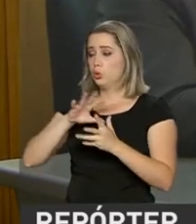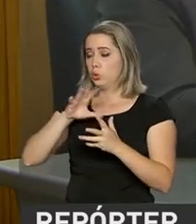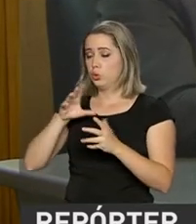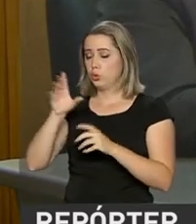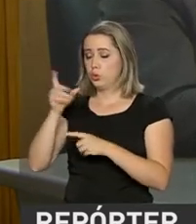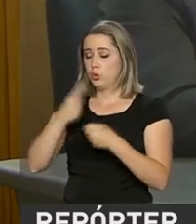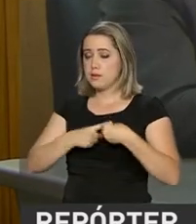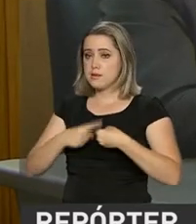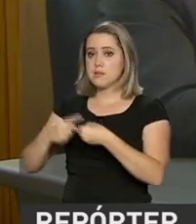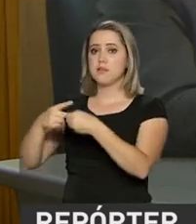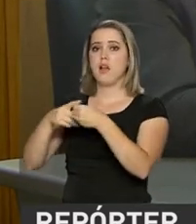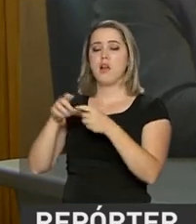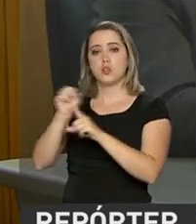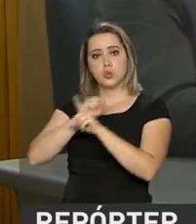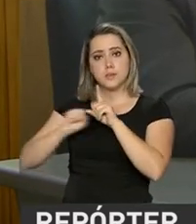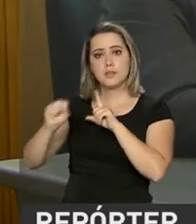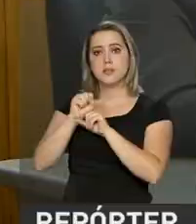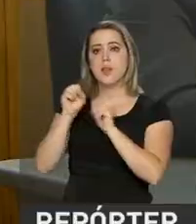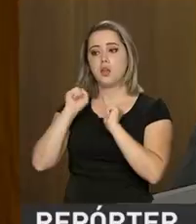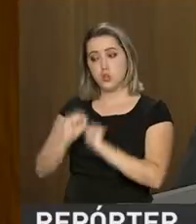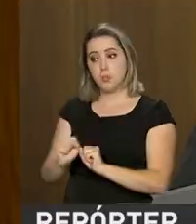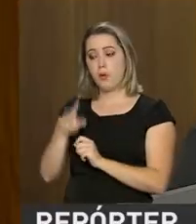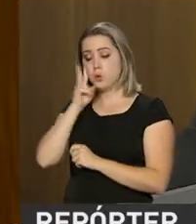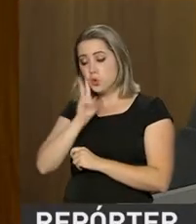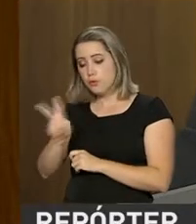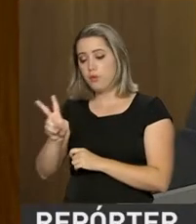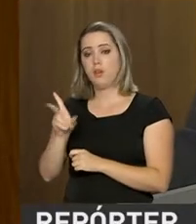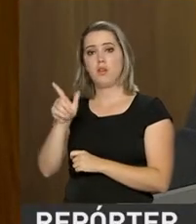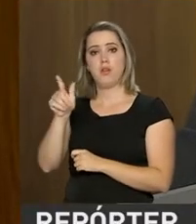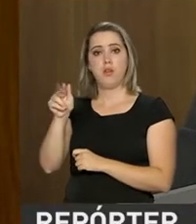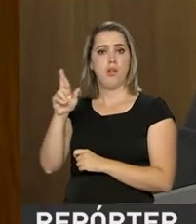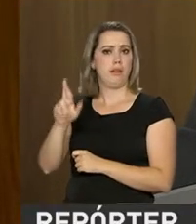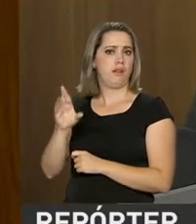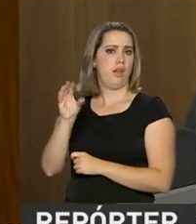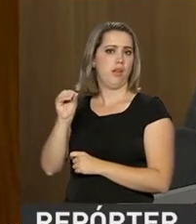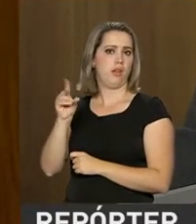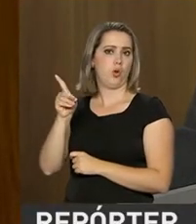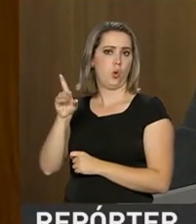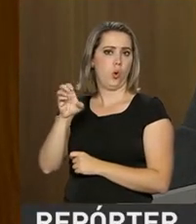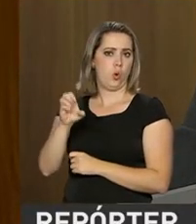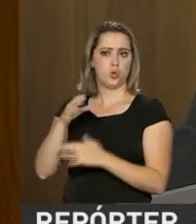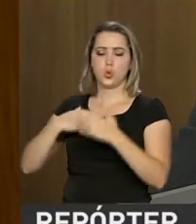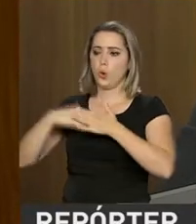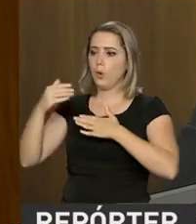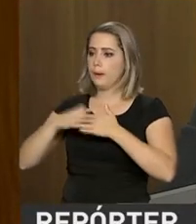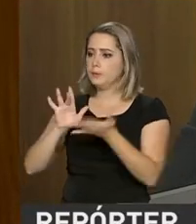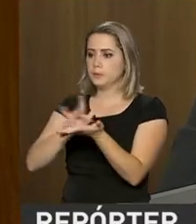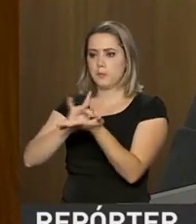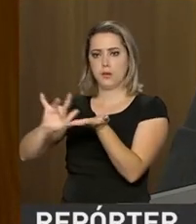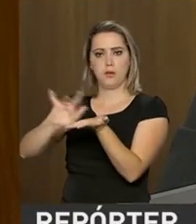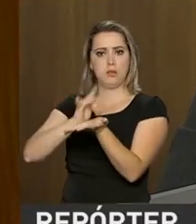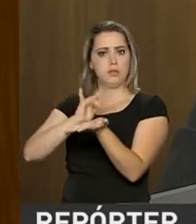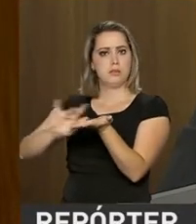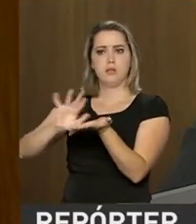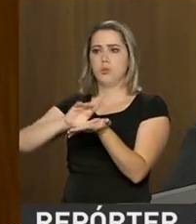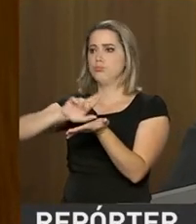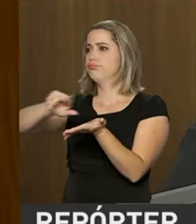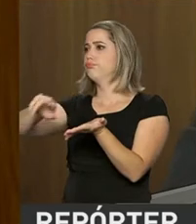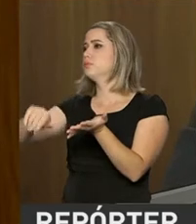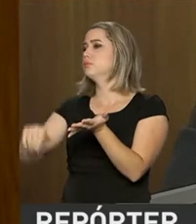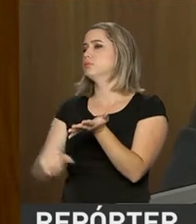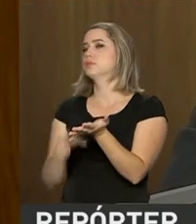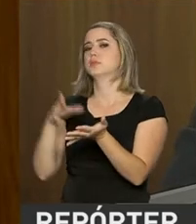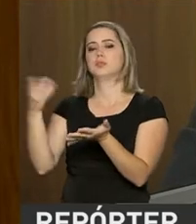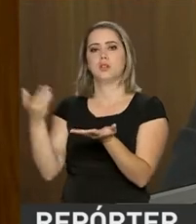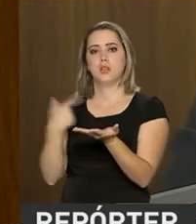públicos empresários e até particulares é só baixar o aplicativo em qualquer smartphone e oeci android o aplicativo